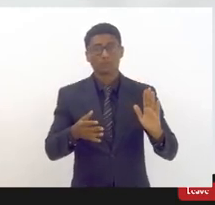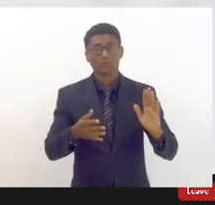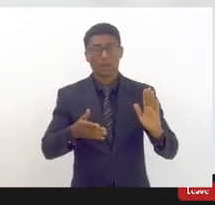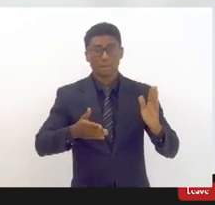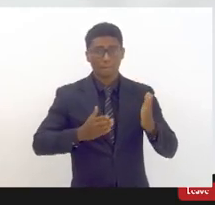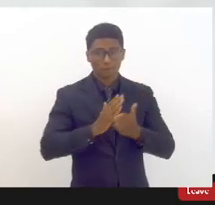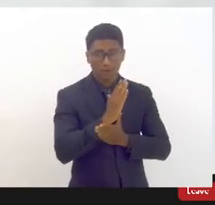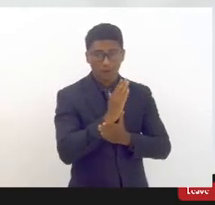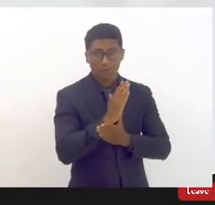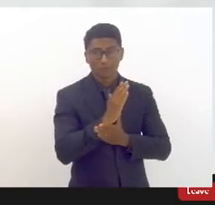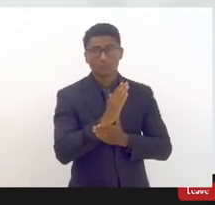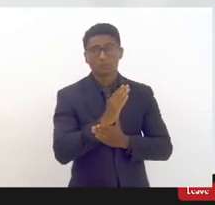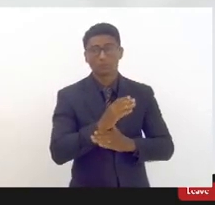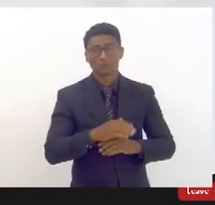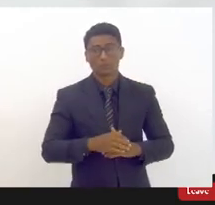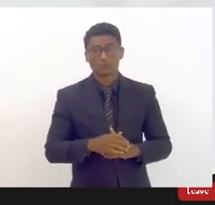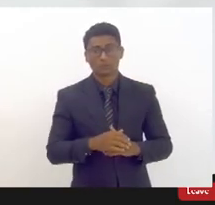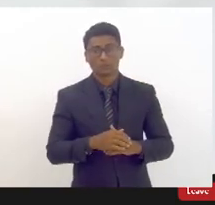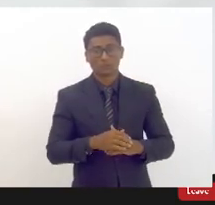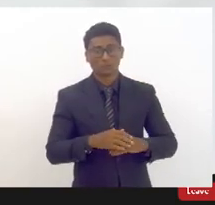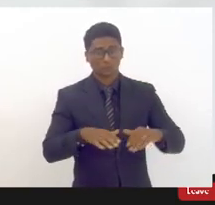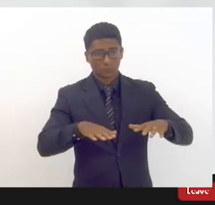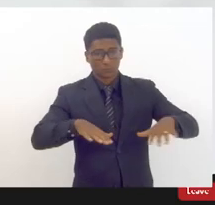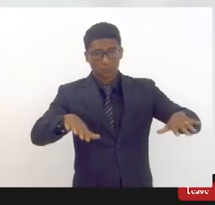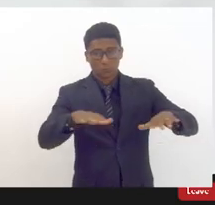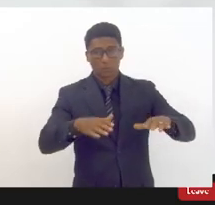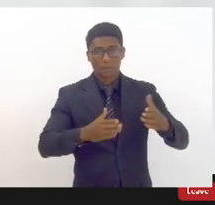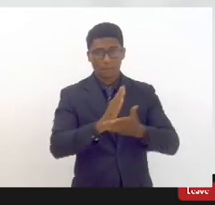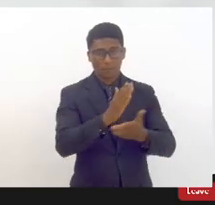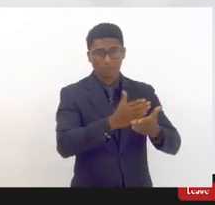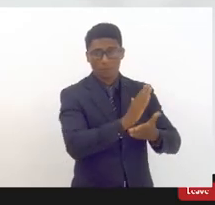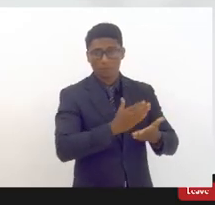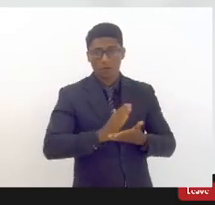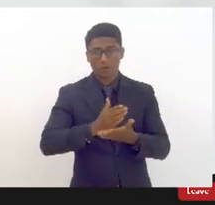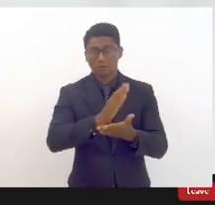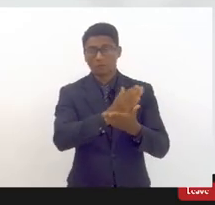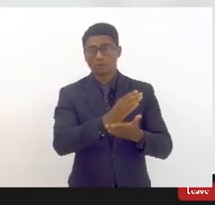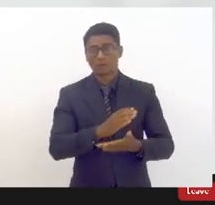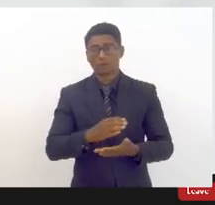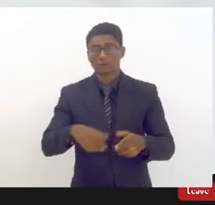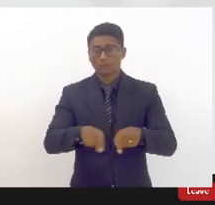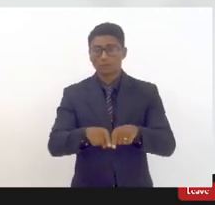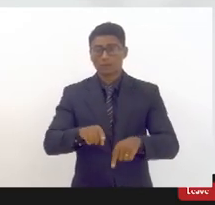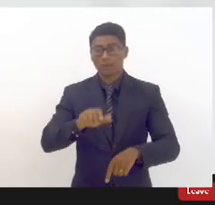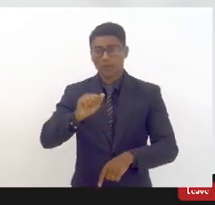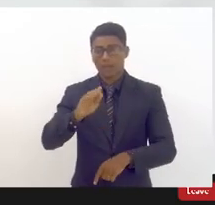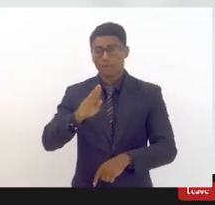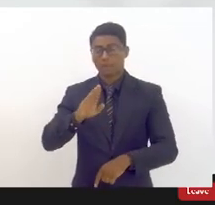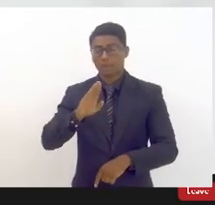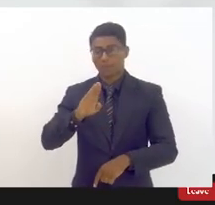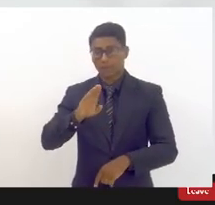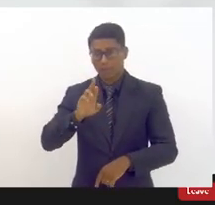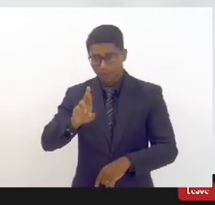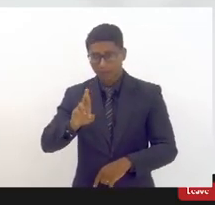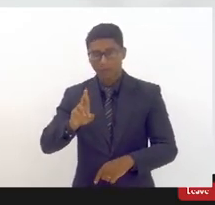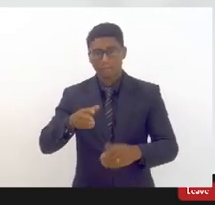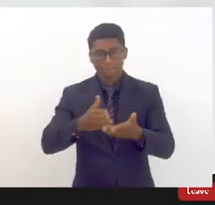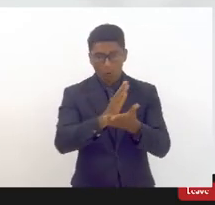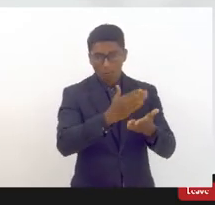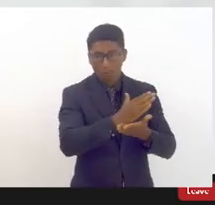aprovado por todos os envolvidos, né? Não só pelos prestadores, mas pela BR e pelo fornecedor, a gente imagino